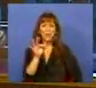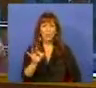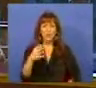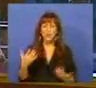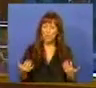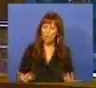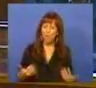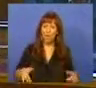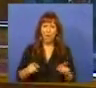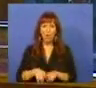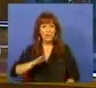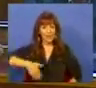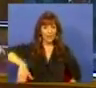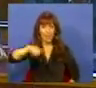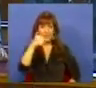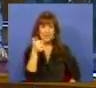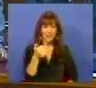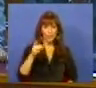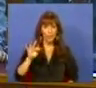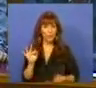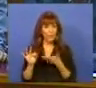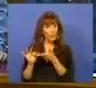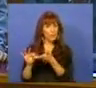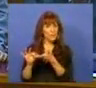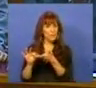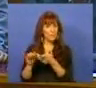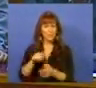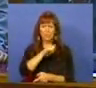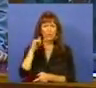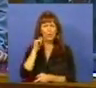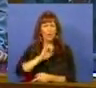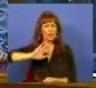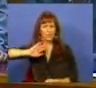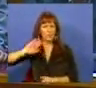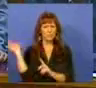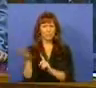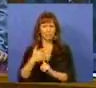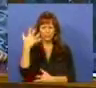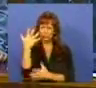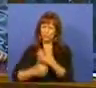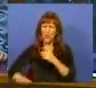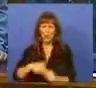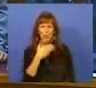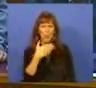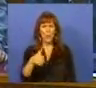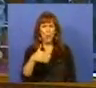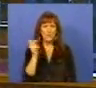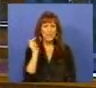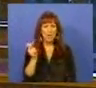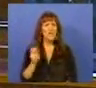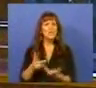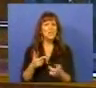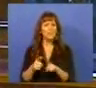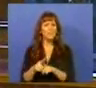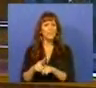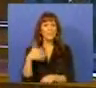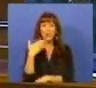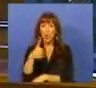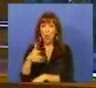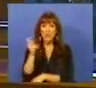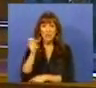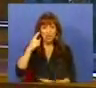e que hoje, com 54 anos, vão sofrer uma penalização de 11 anos. 11